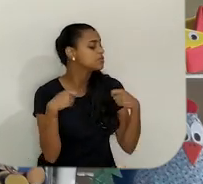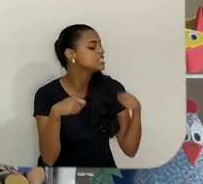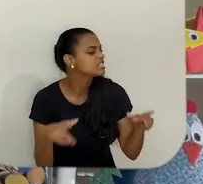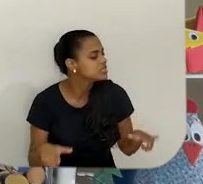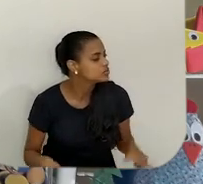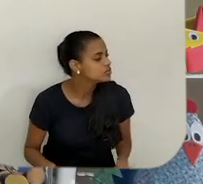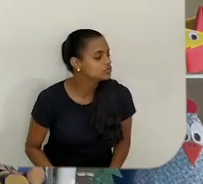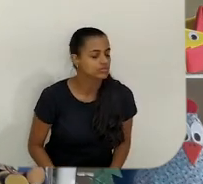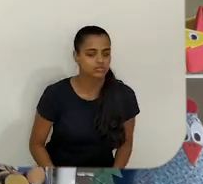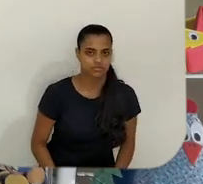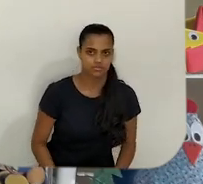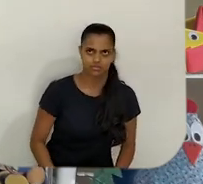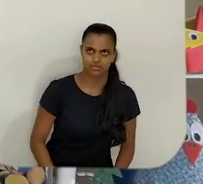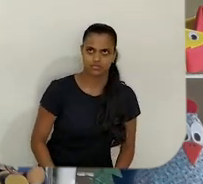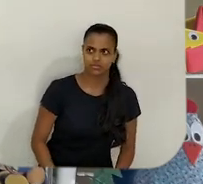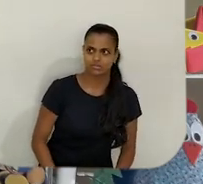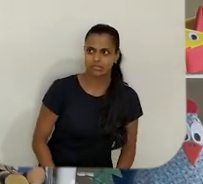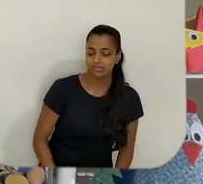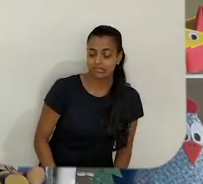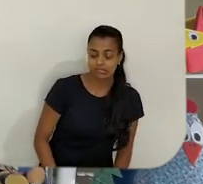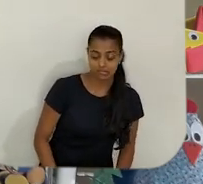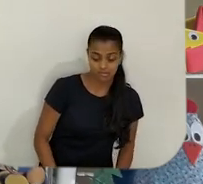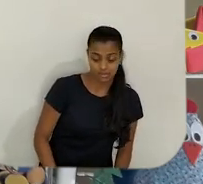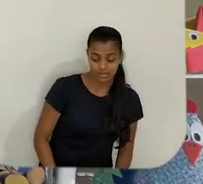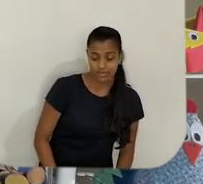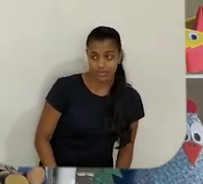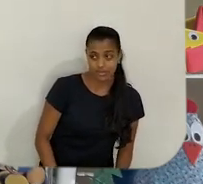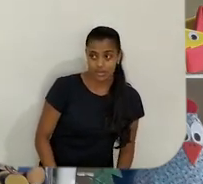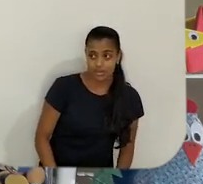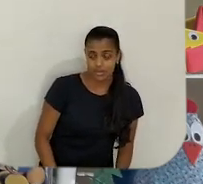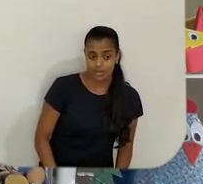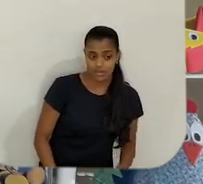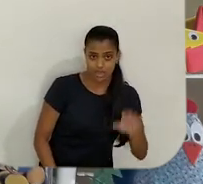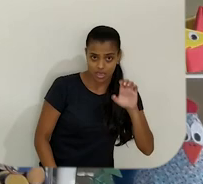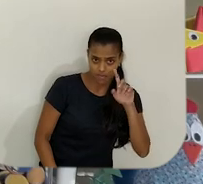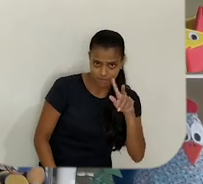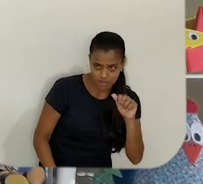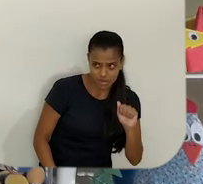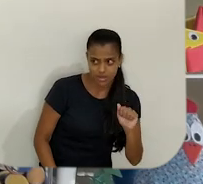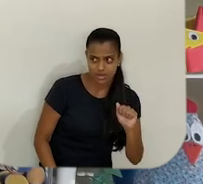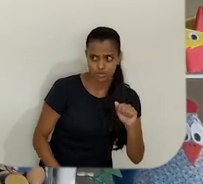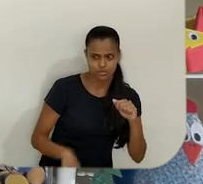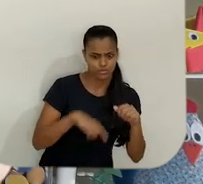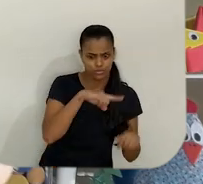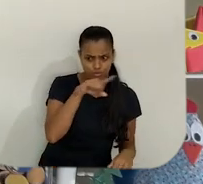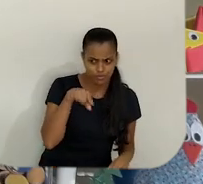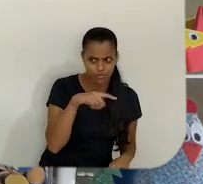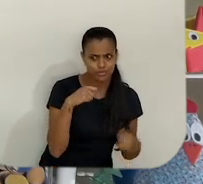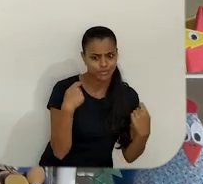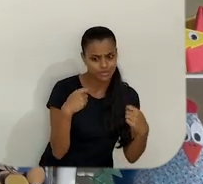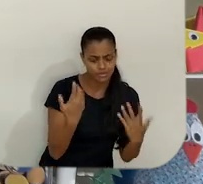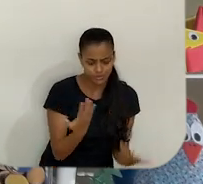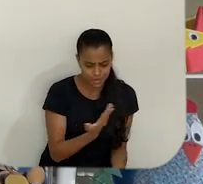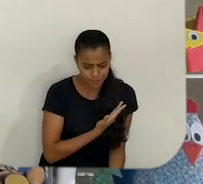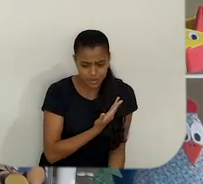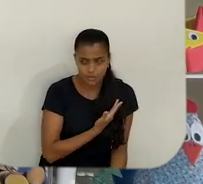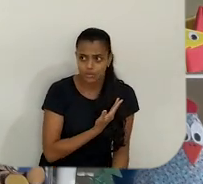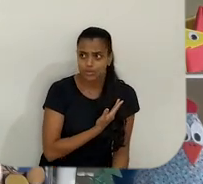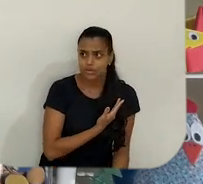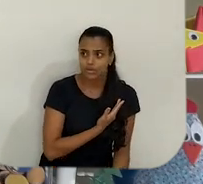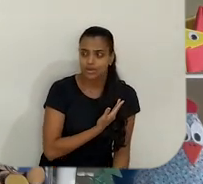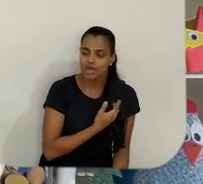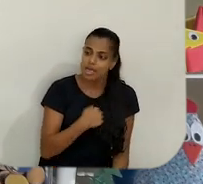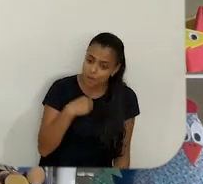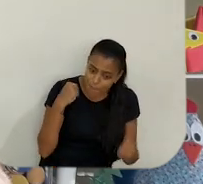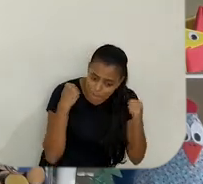depois Eva Todo mundo precisa de um amigo e eu